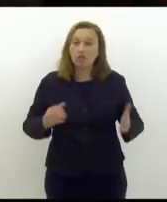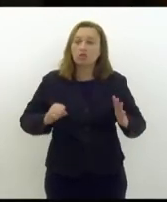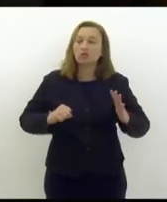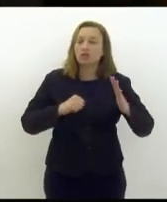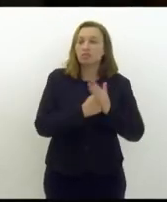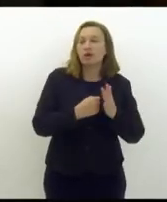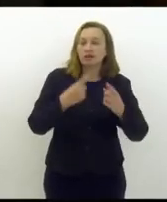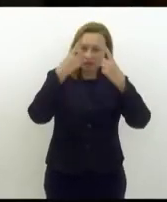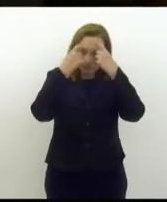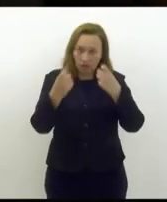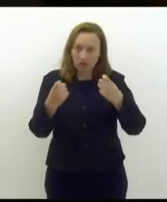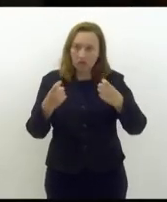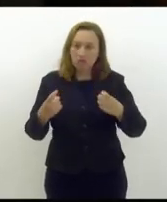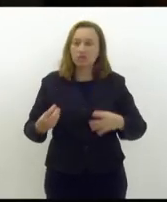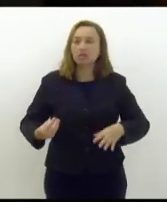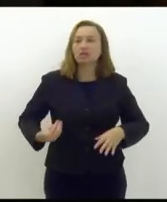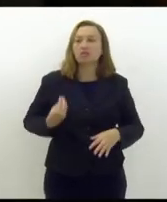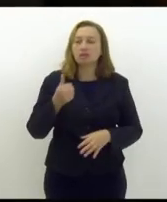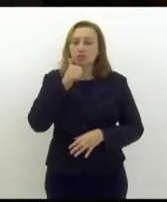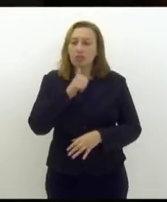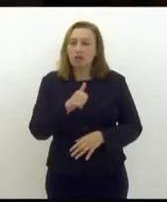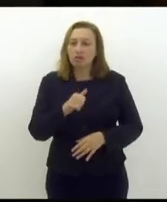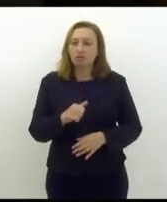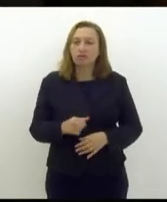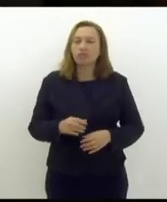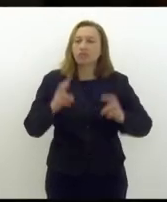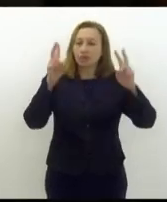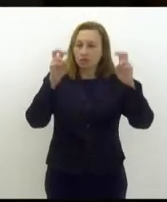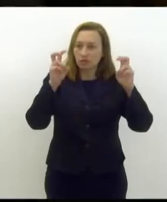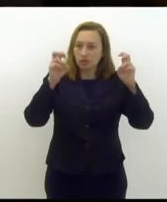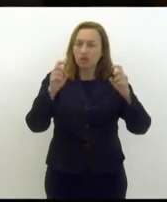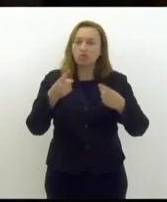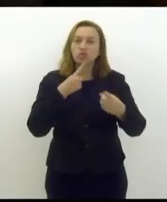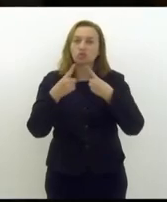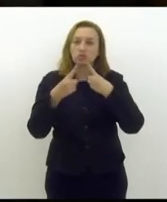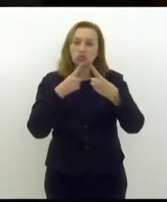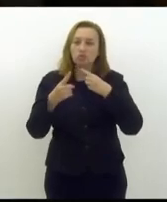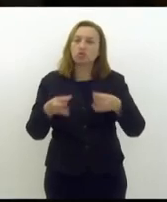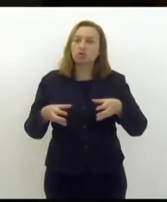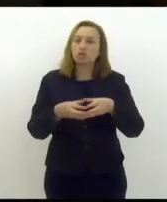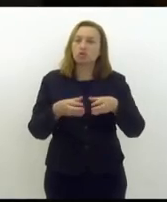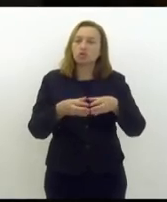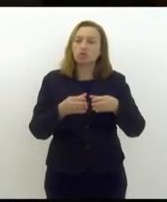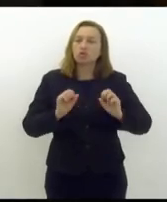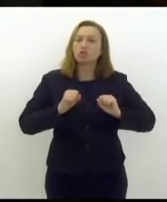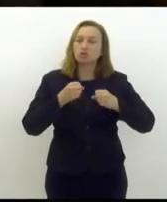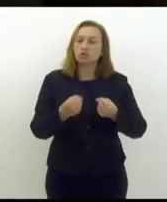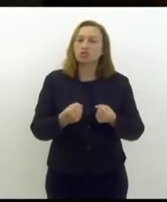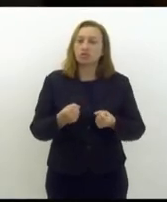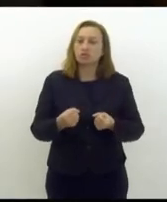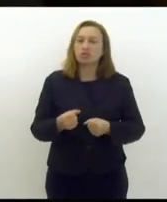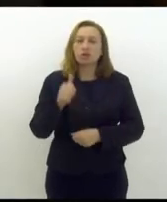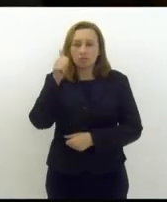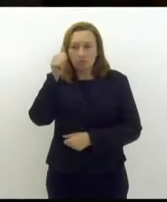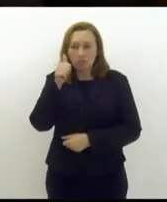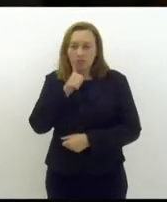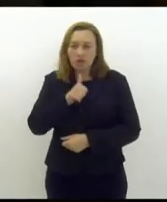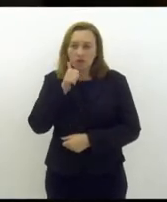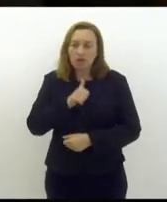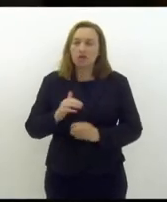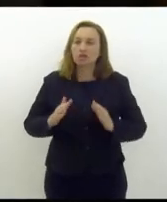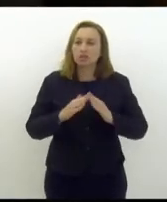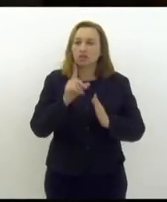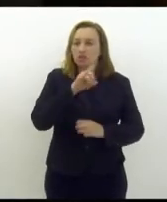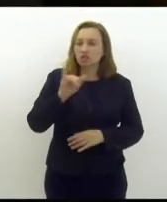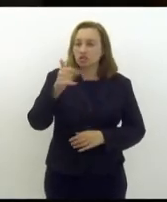impactos da violência armada na vida das mulheres será tema de debate da comissão de defesa dos direitos da mulher dessa casa